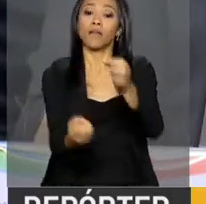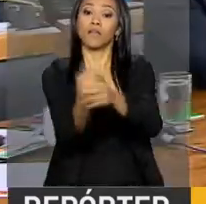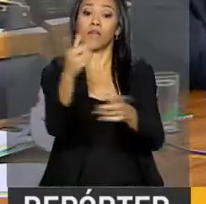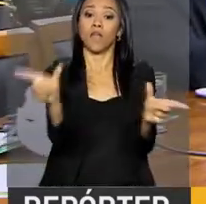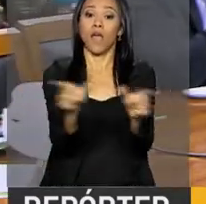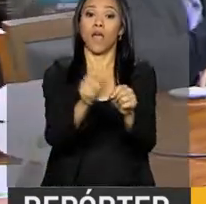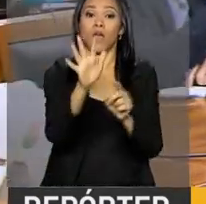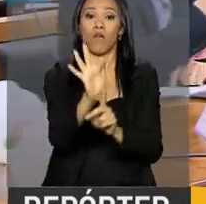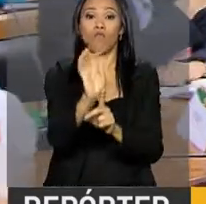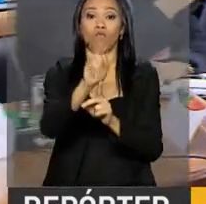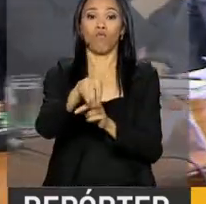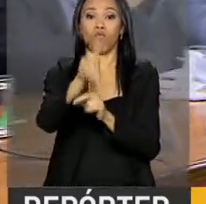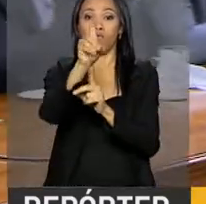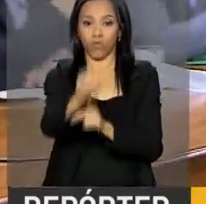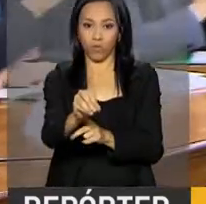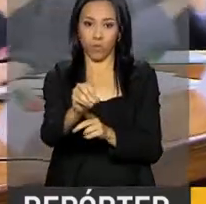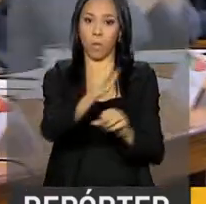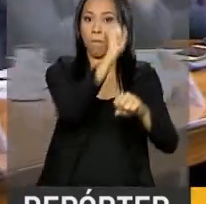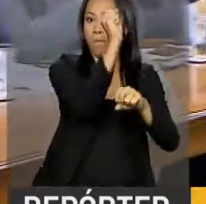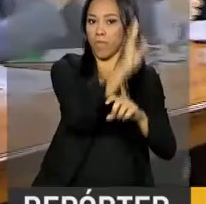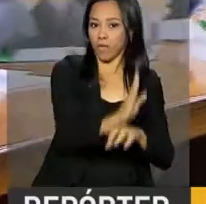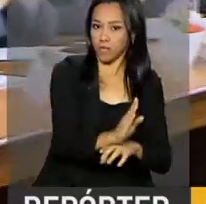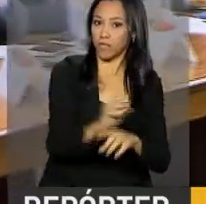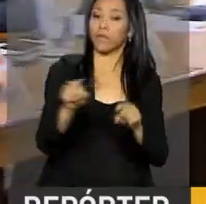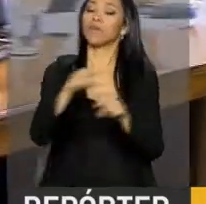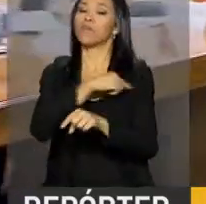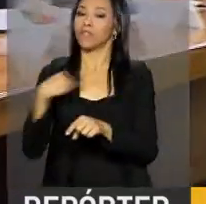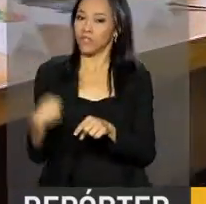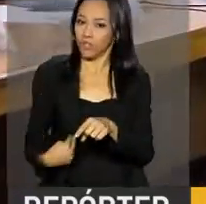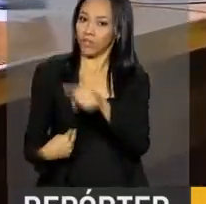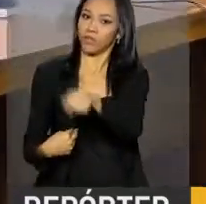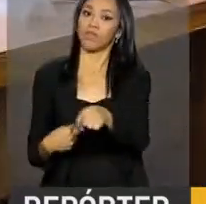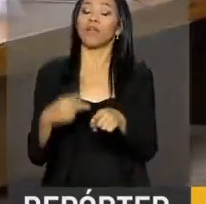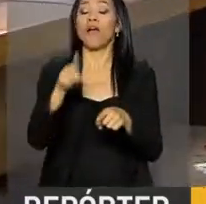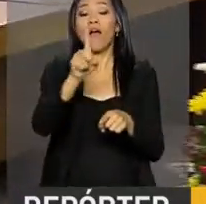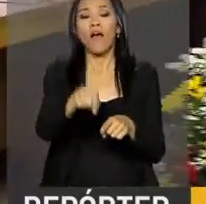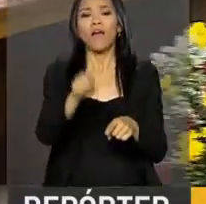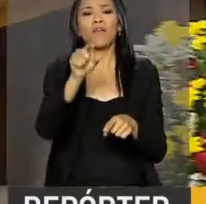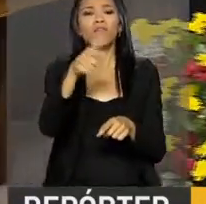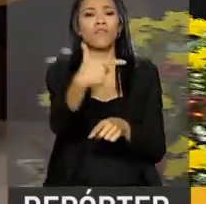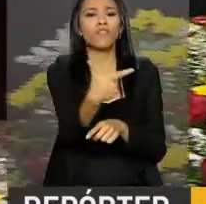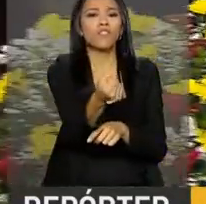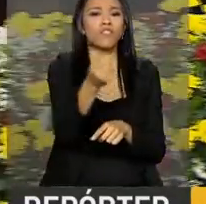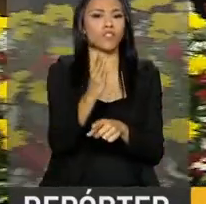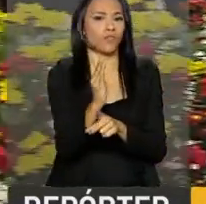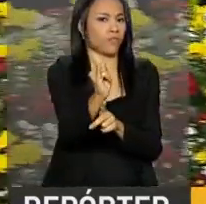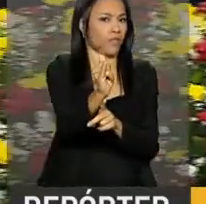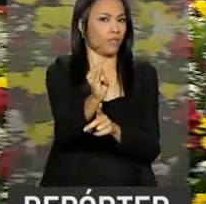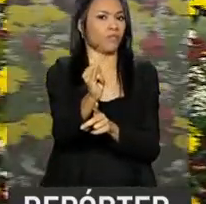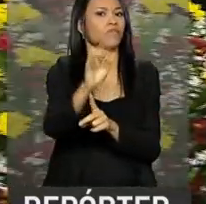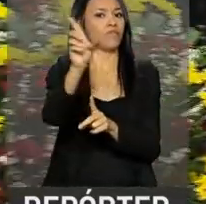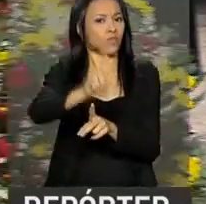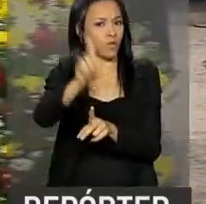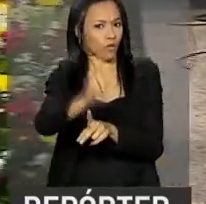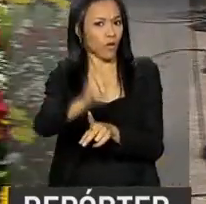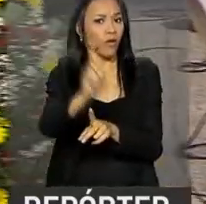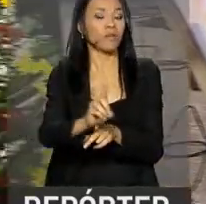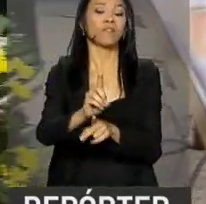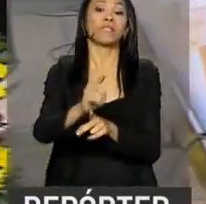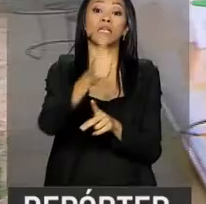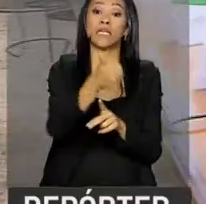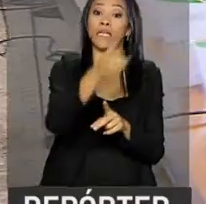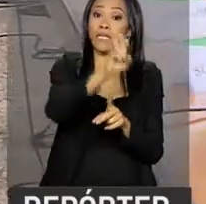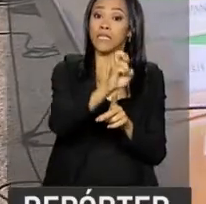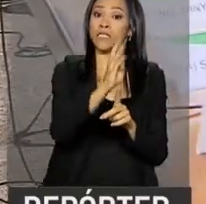china o fundo é flexível mas inicialmente o aporte será de 20 bilhões de dólares dos quais 15